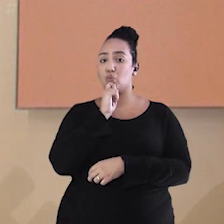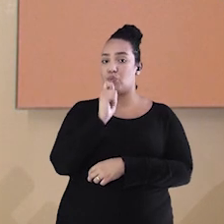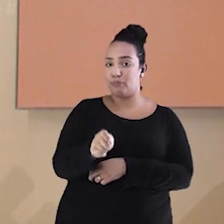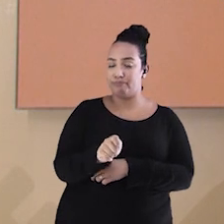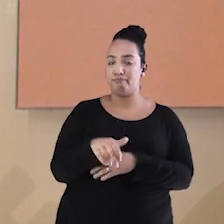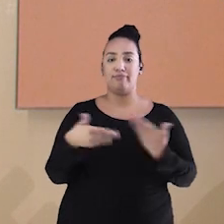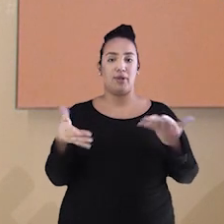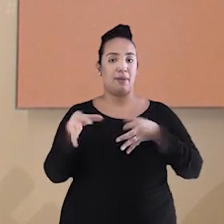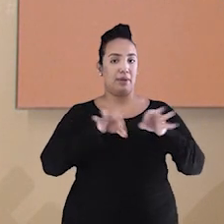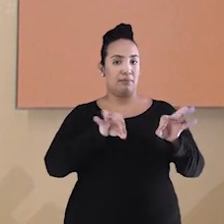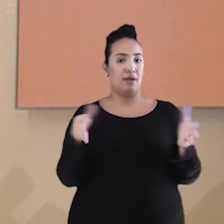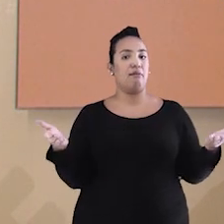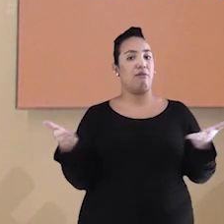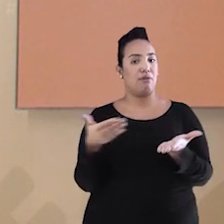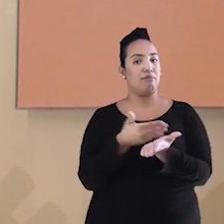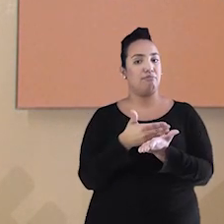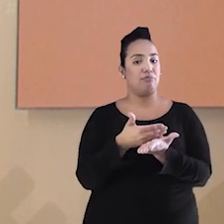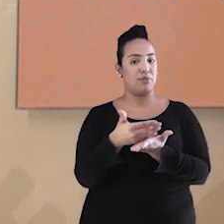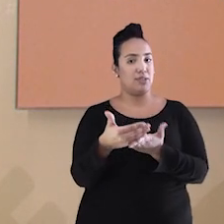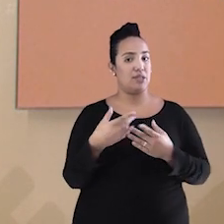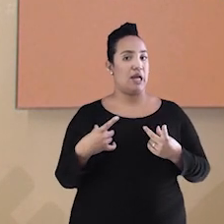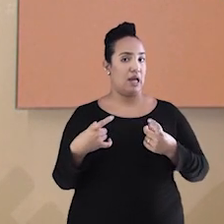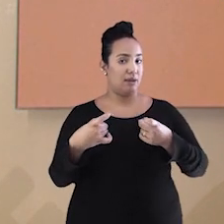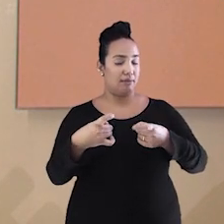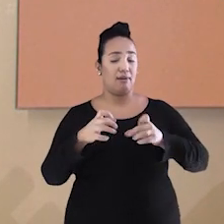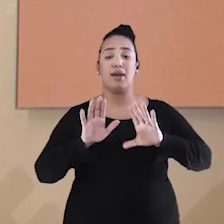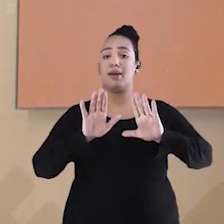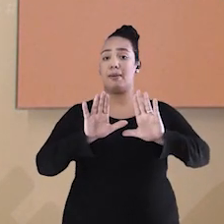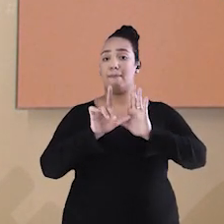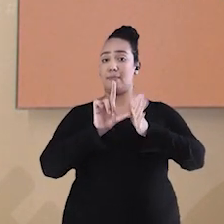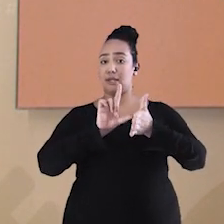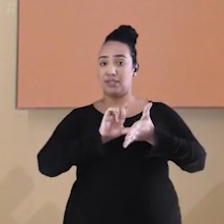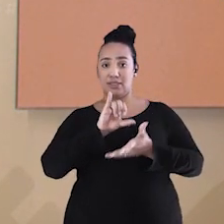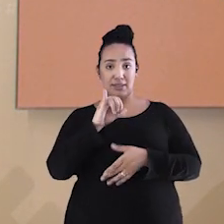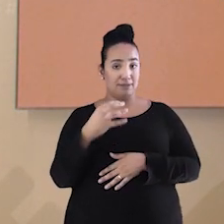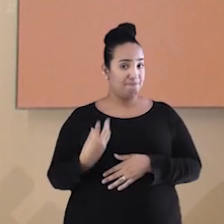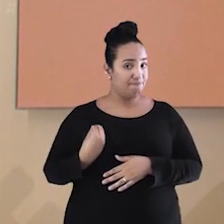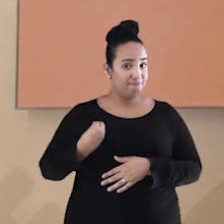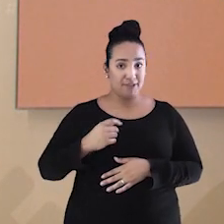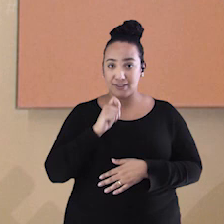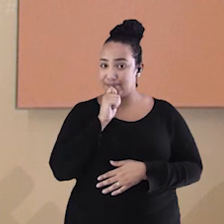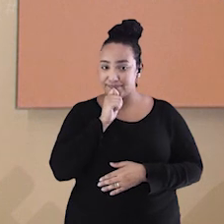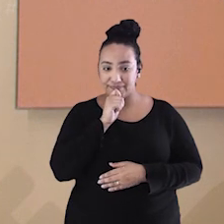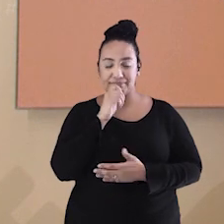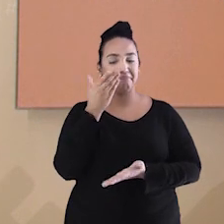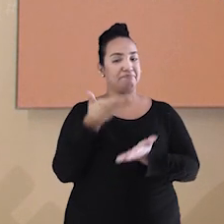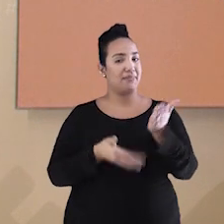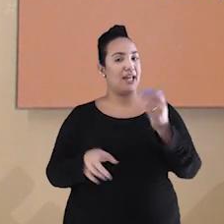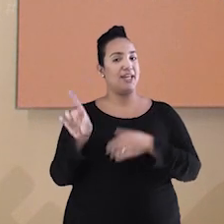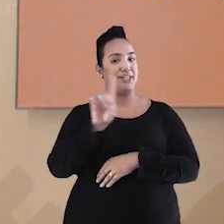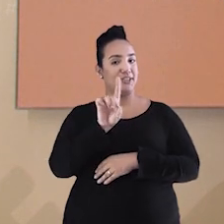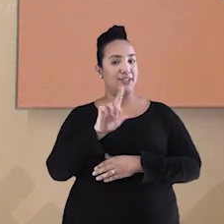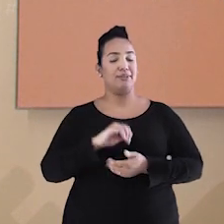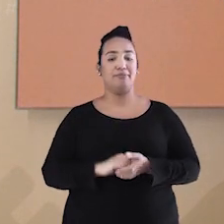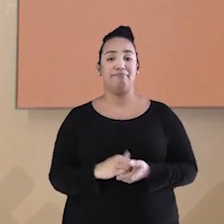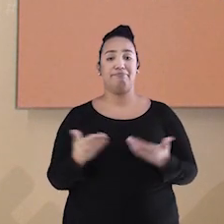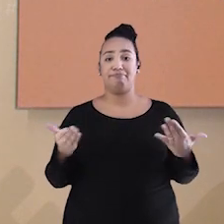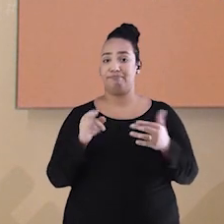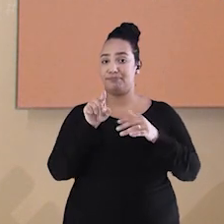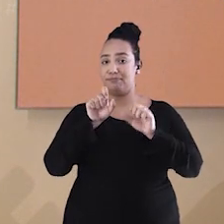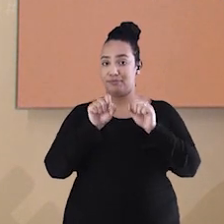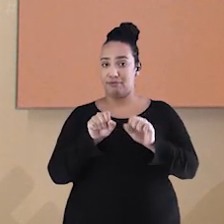os capacetes que a Primeira Guerra já vai começar. Mas antes, se você ainda não marcou presença na nossa aula, não perde